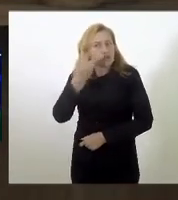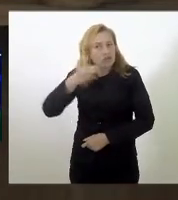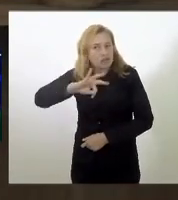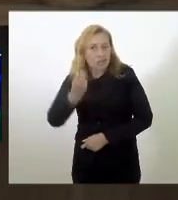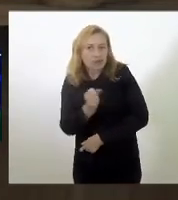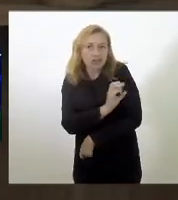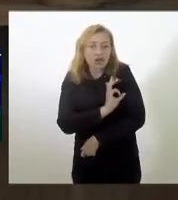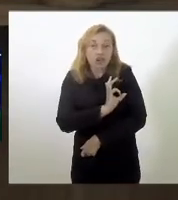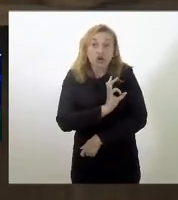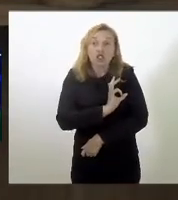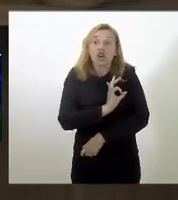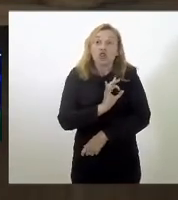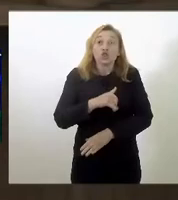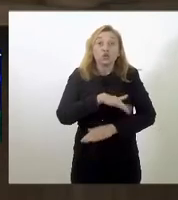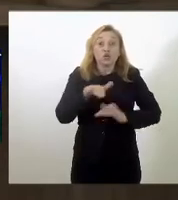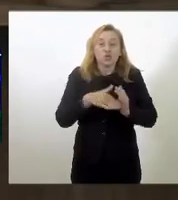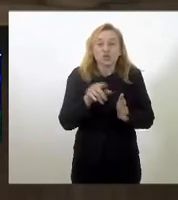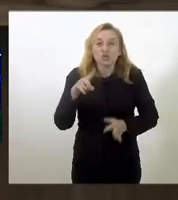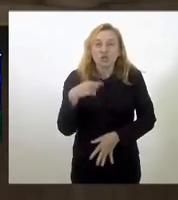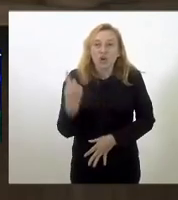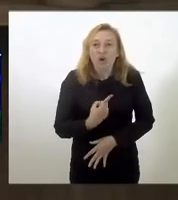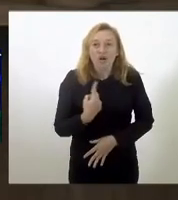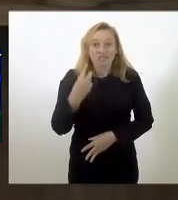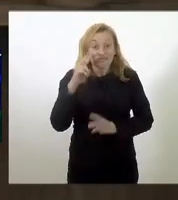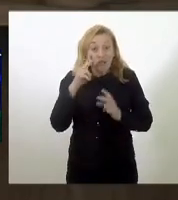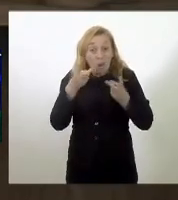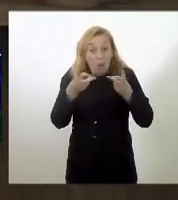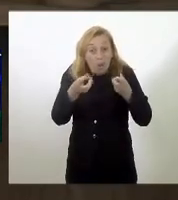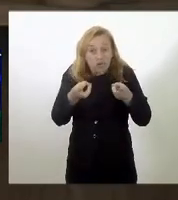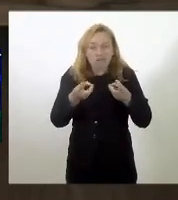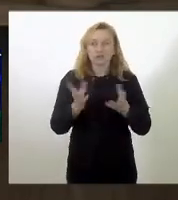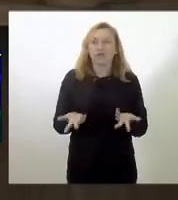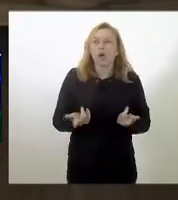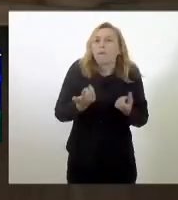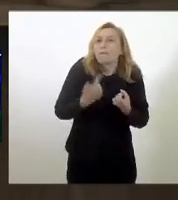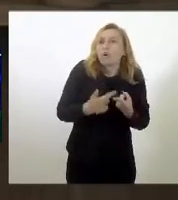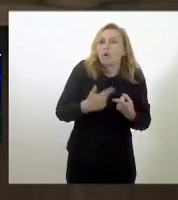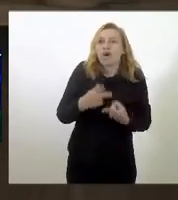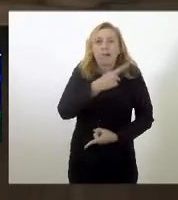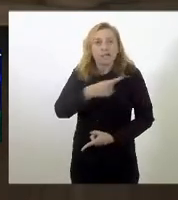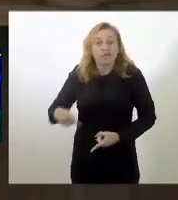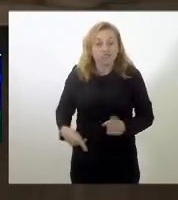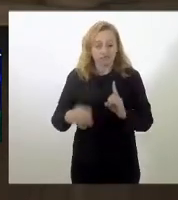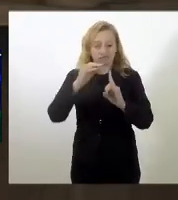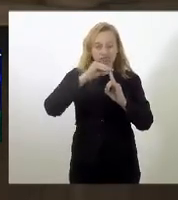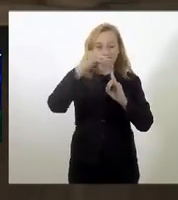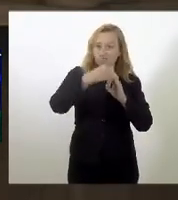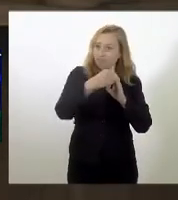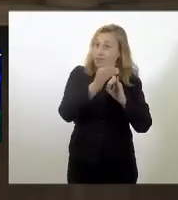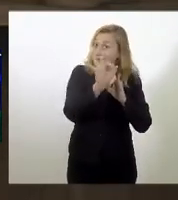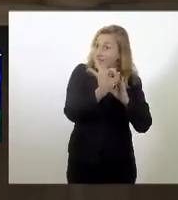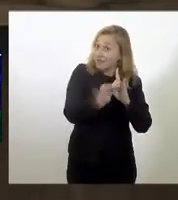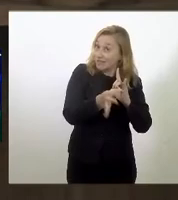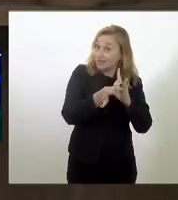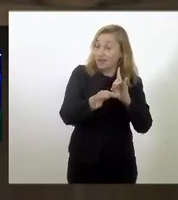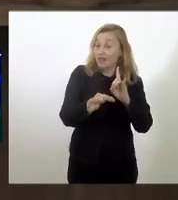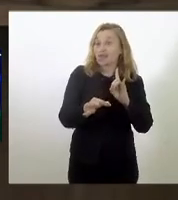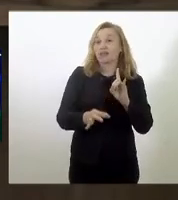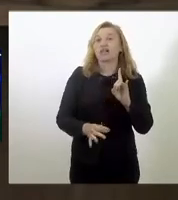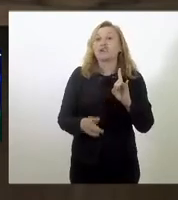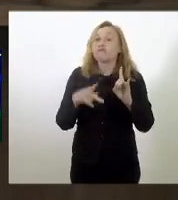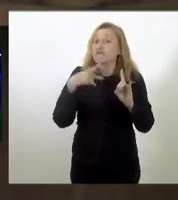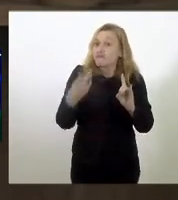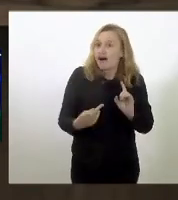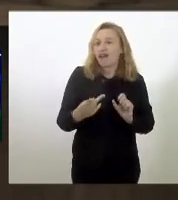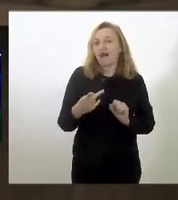todos nós estarmos atentos, porque a presidente da Fiocruz fez questão de